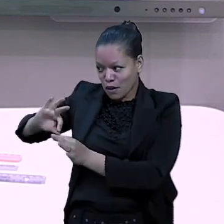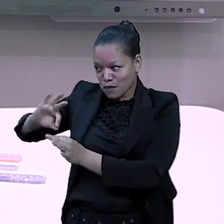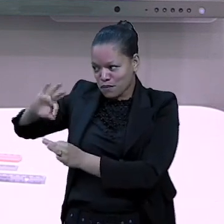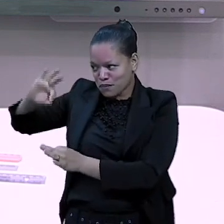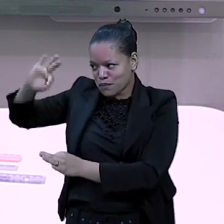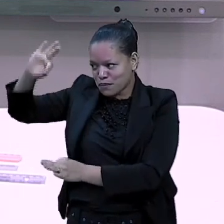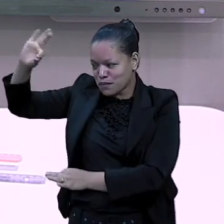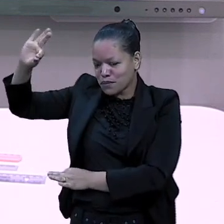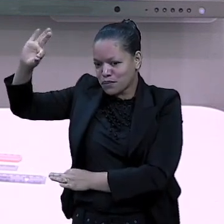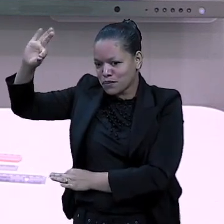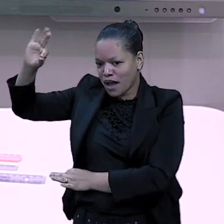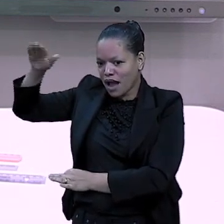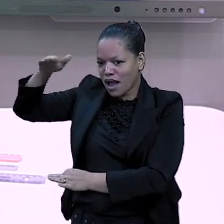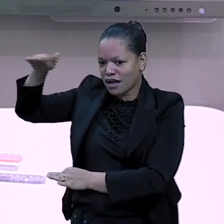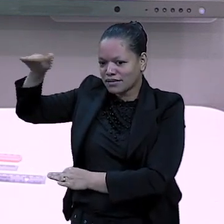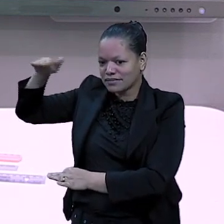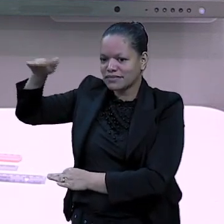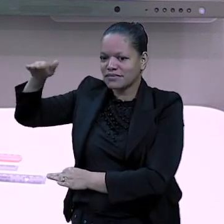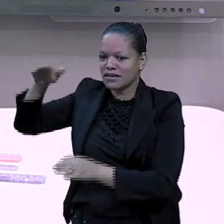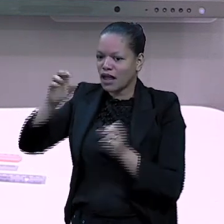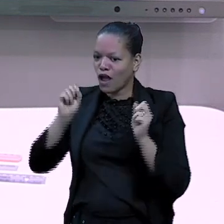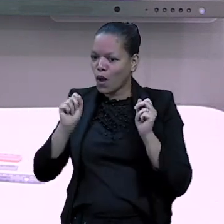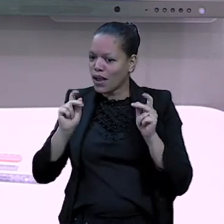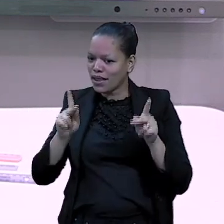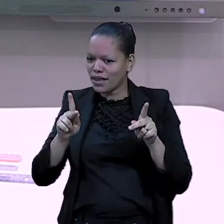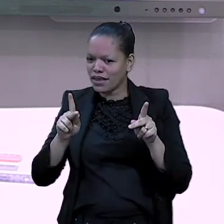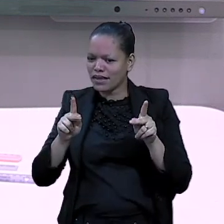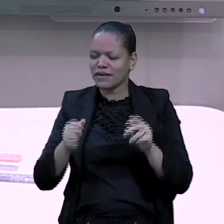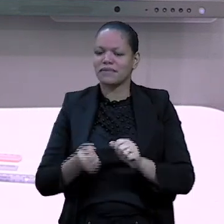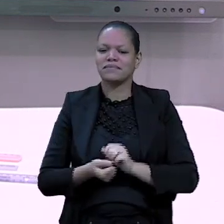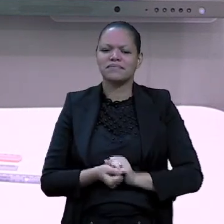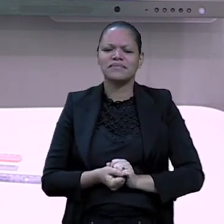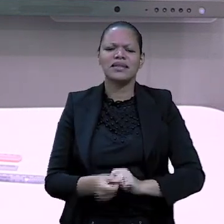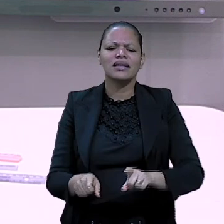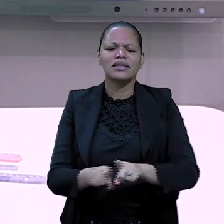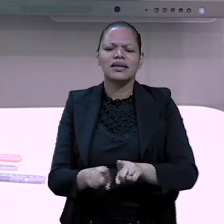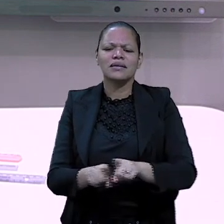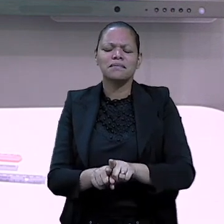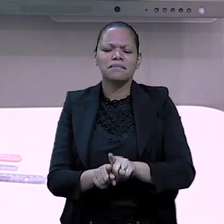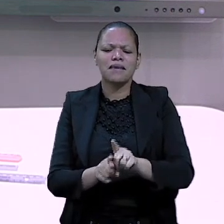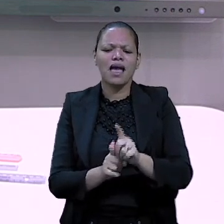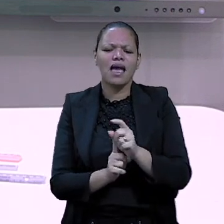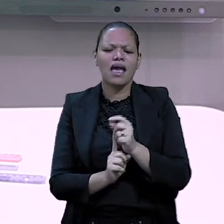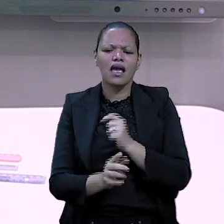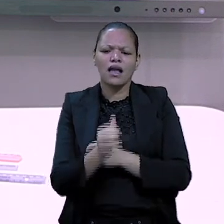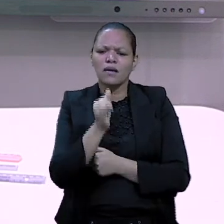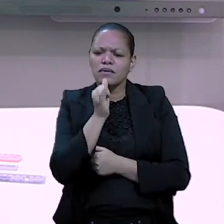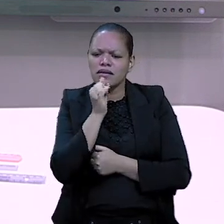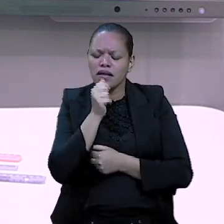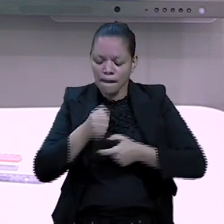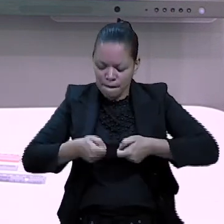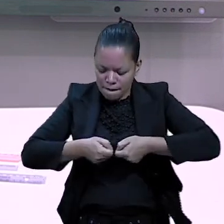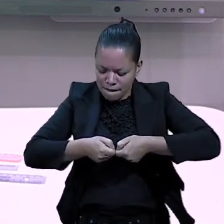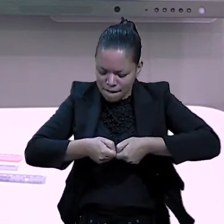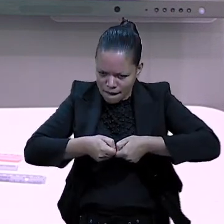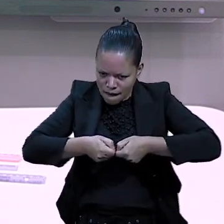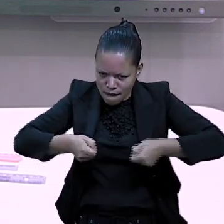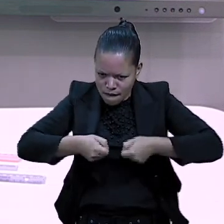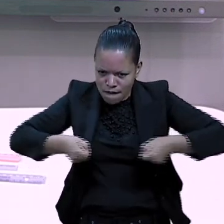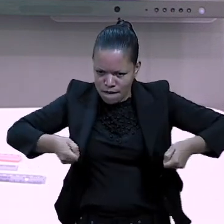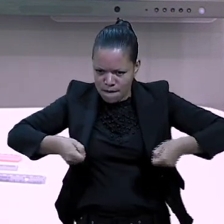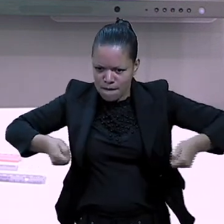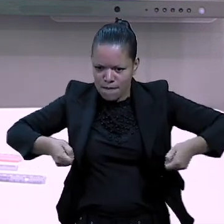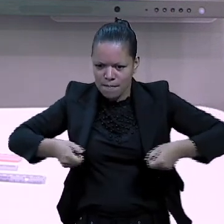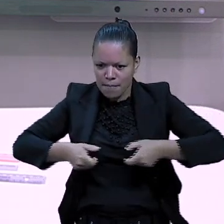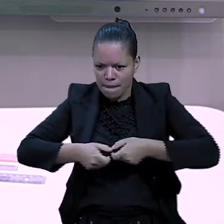ano. Então, essa é a fita métrica. Outro modelo que a gente tem aqui é a trena, né? Ela é muito usada para